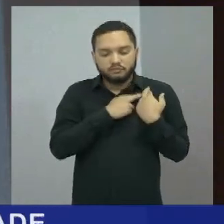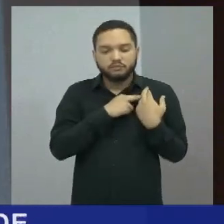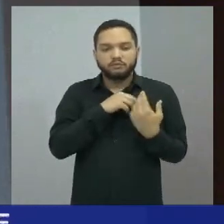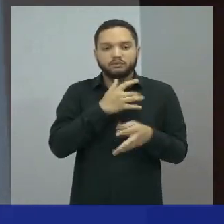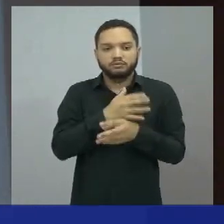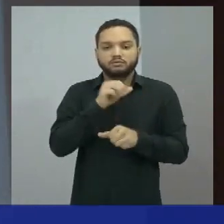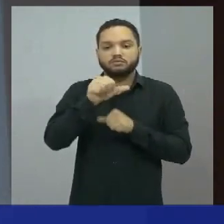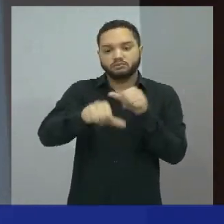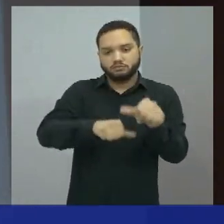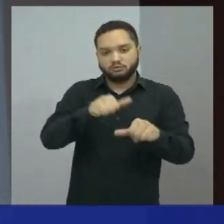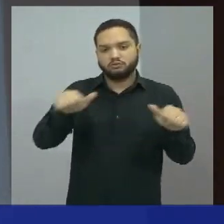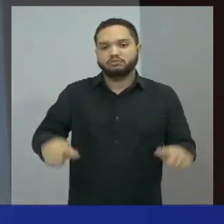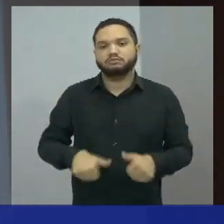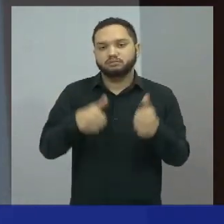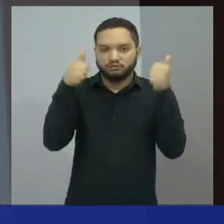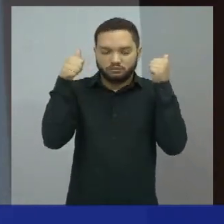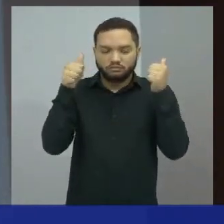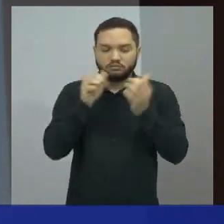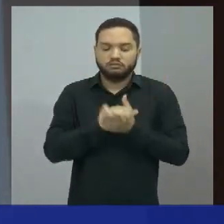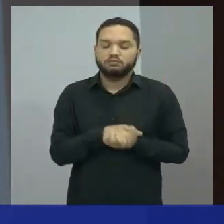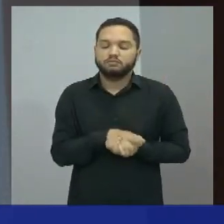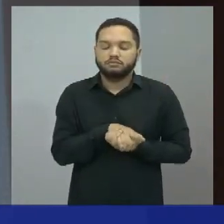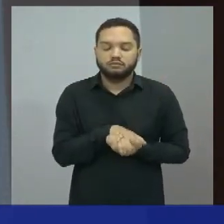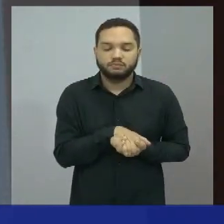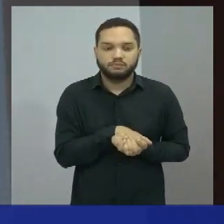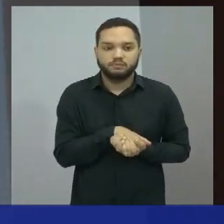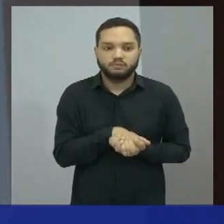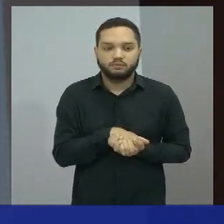hoje para a cidade que nós queremos.